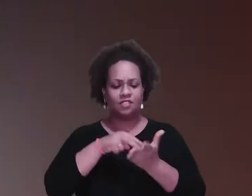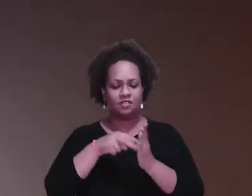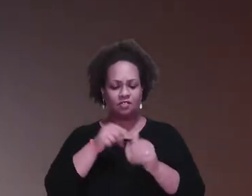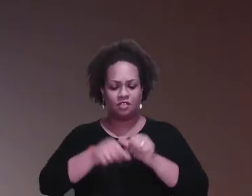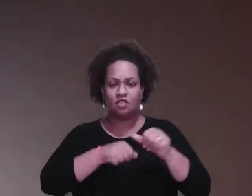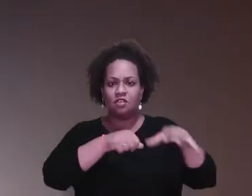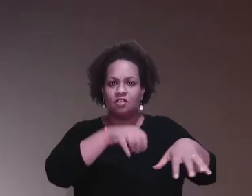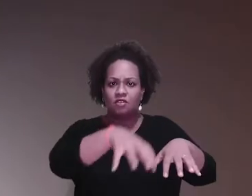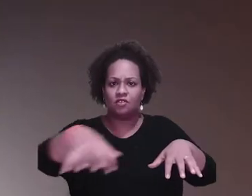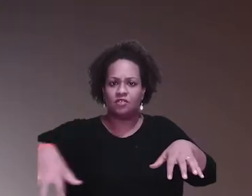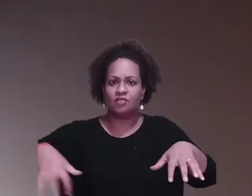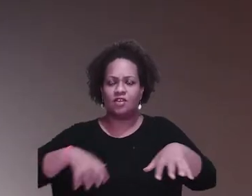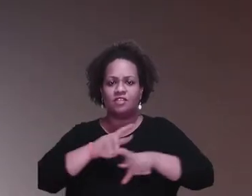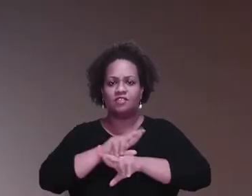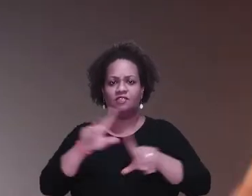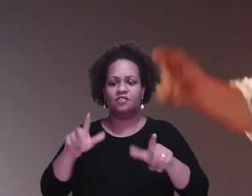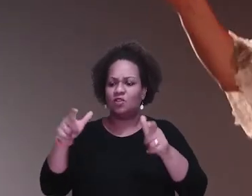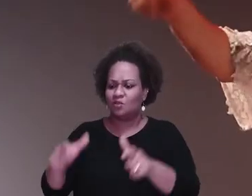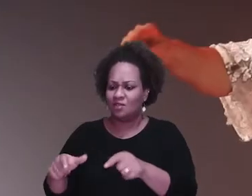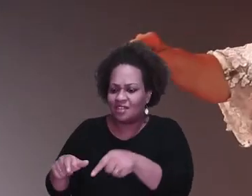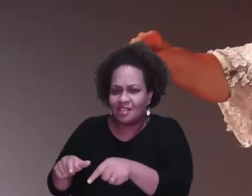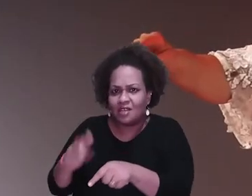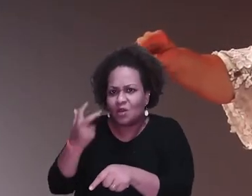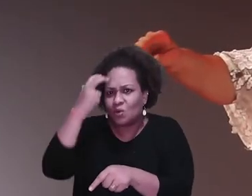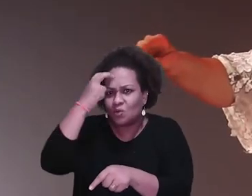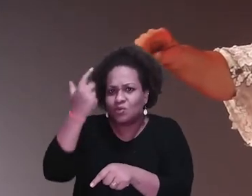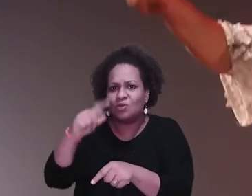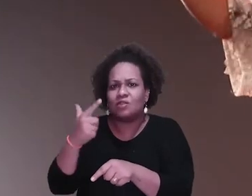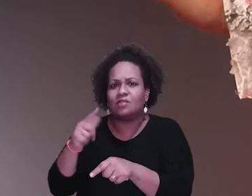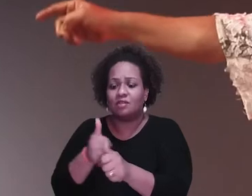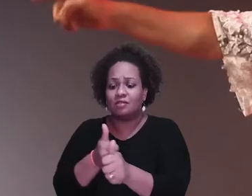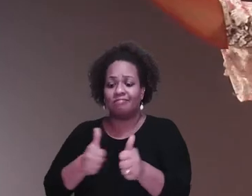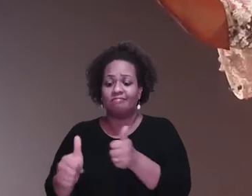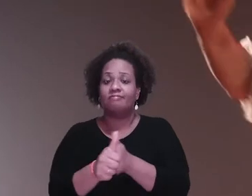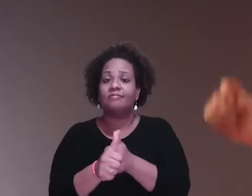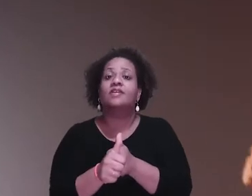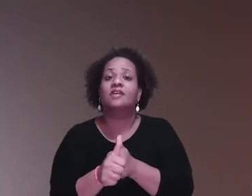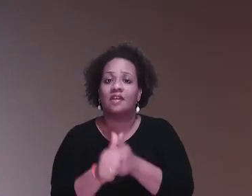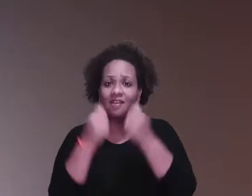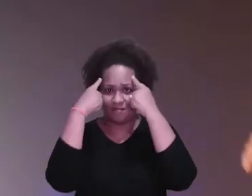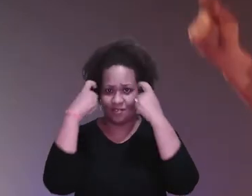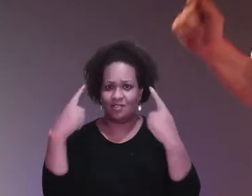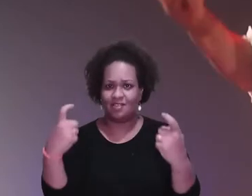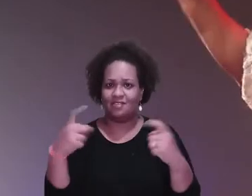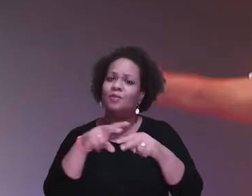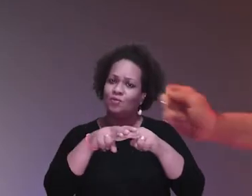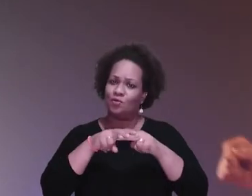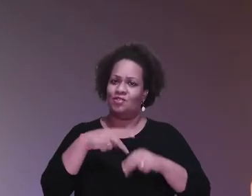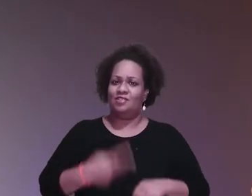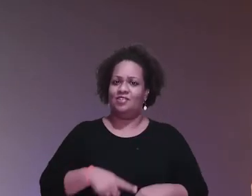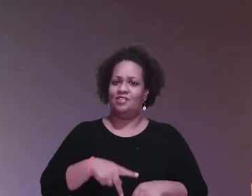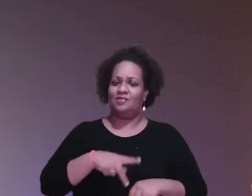e na ressignificação dos territórios o território que não tem cultura o protagonismo EA violência é